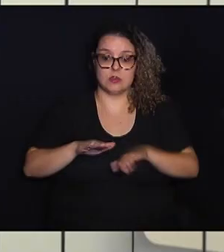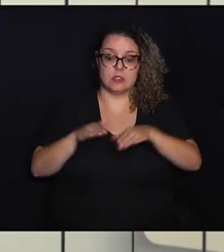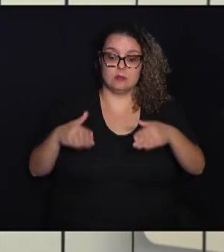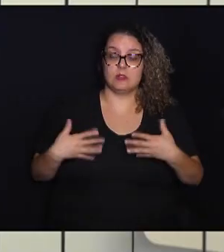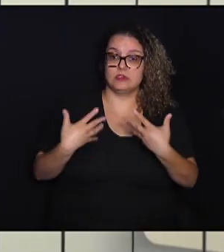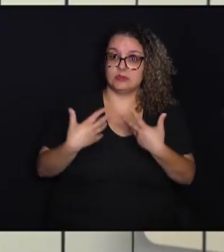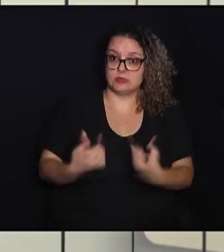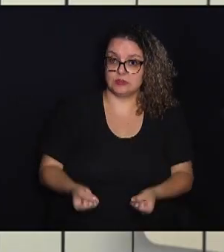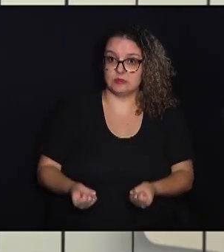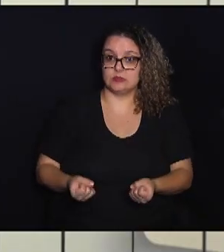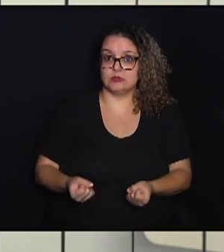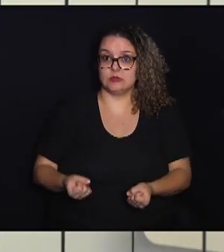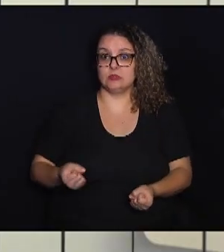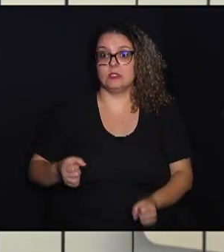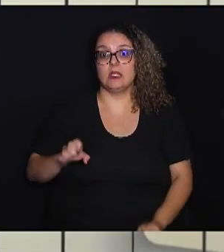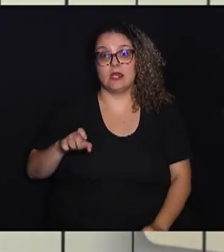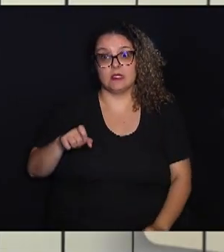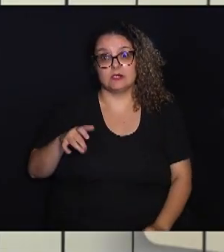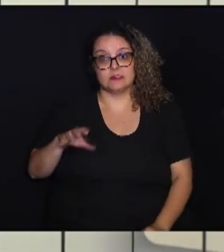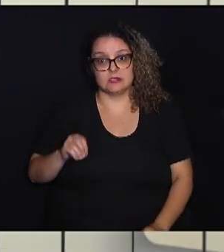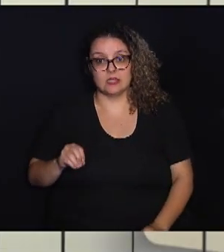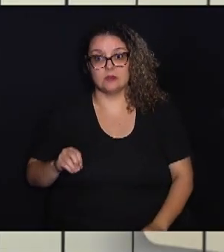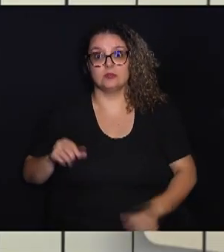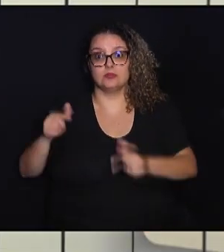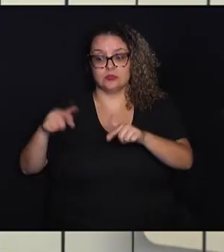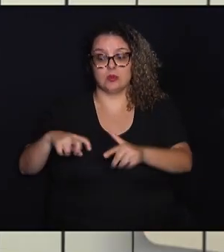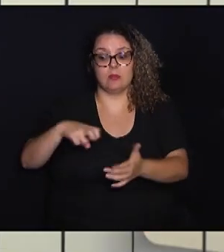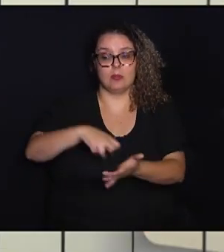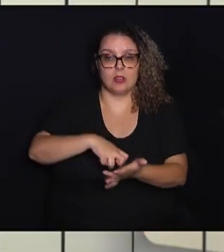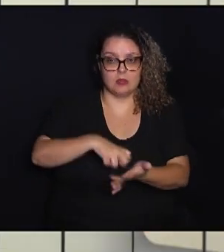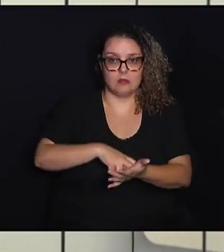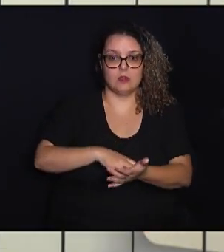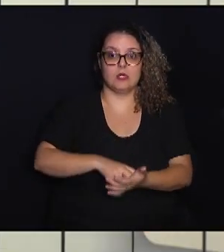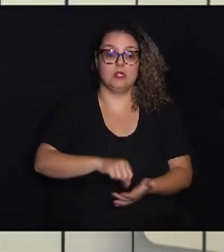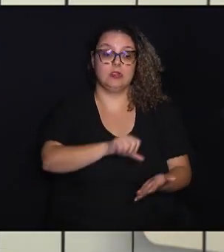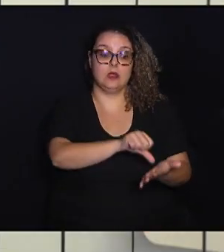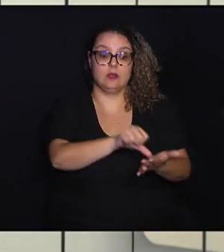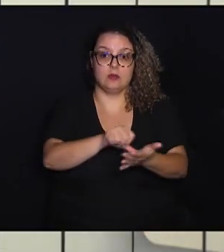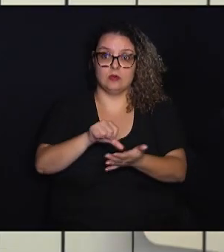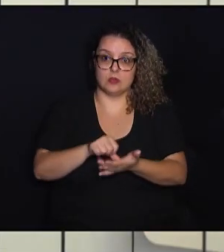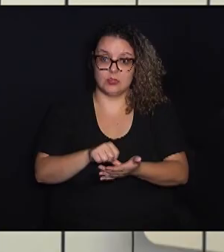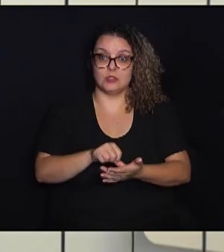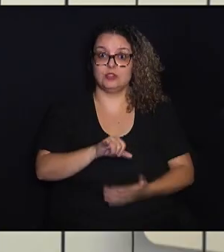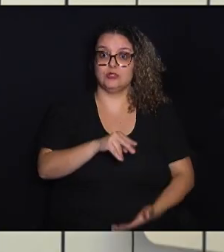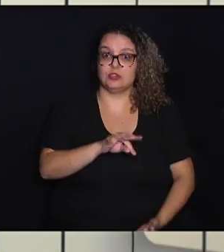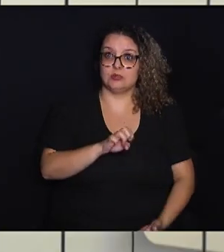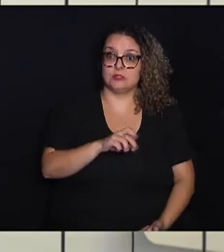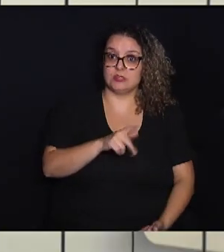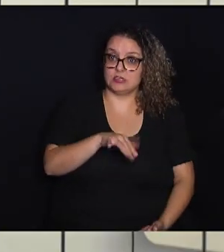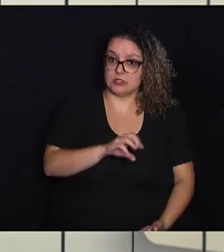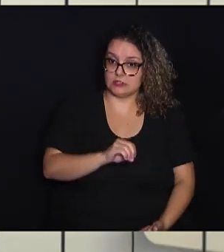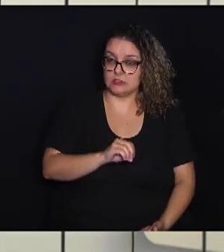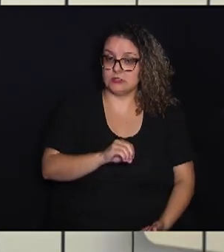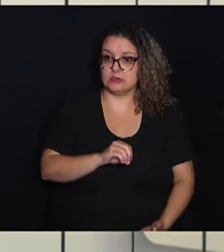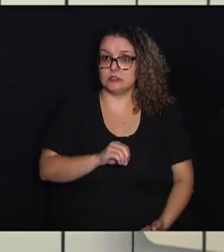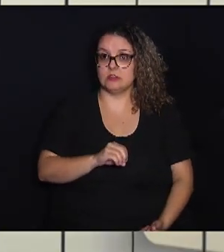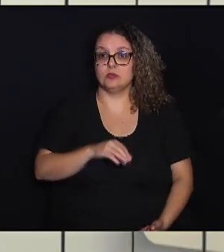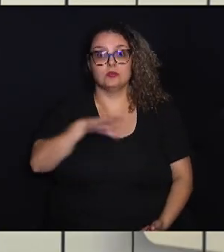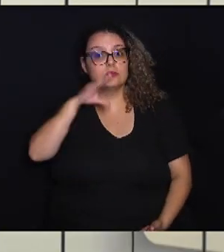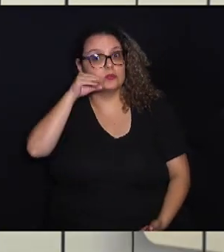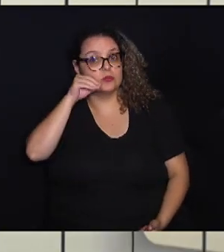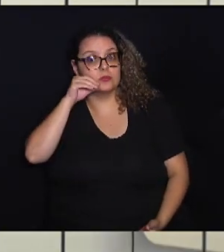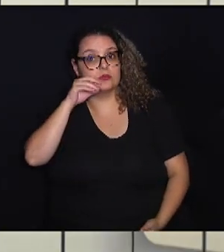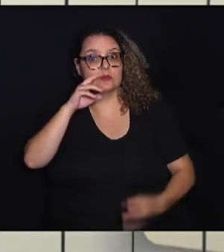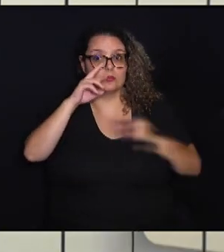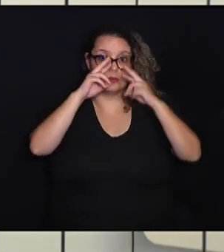receptora, exceto nos estabelecimentos penais e nas unidades de internação de adolescentes, respeitado